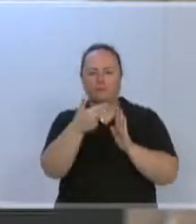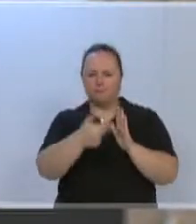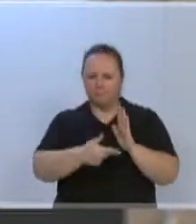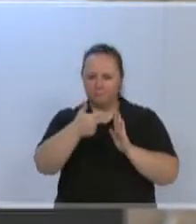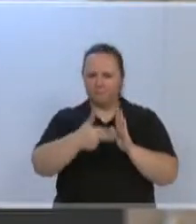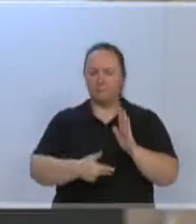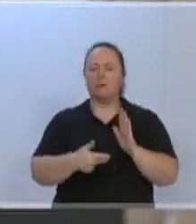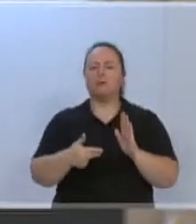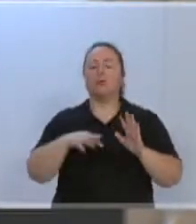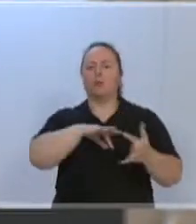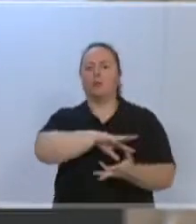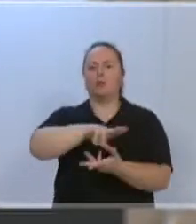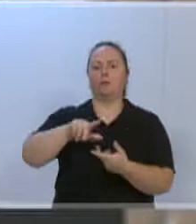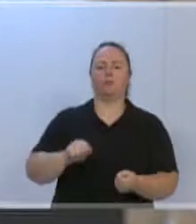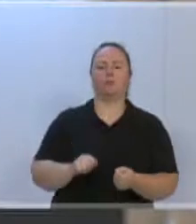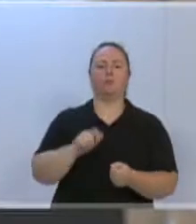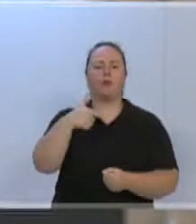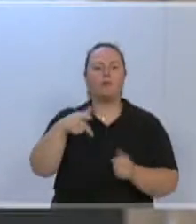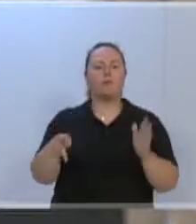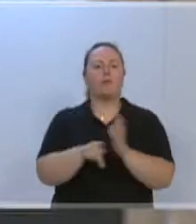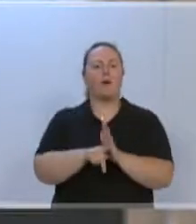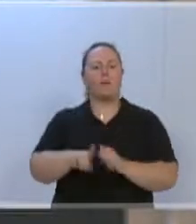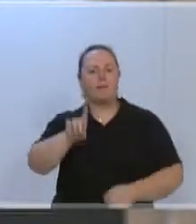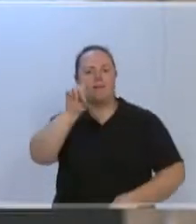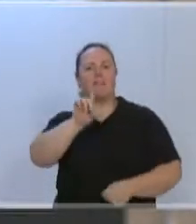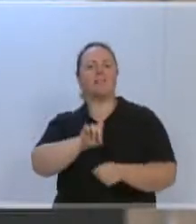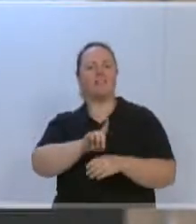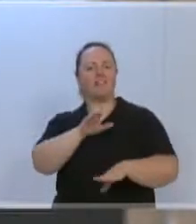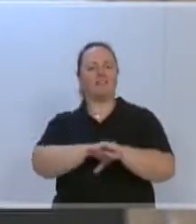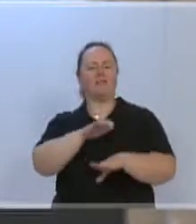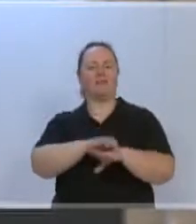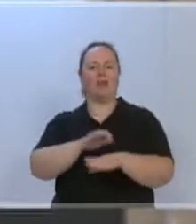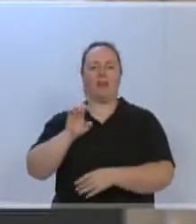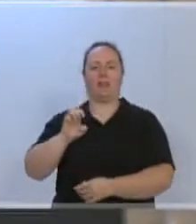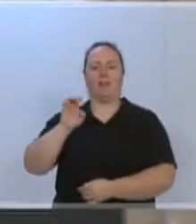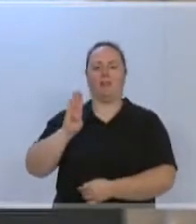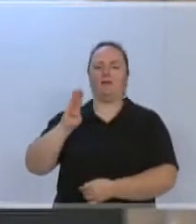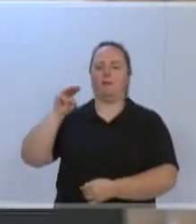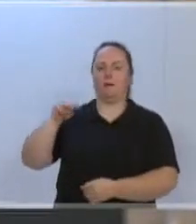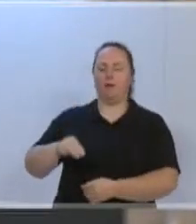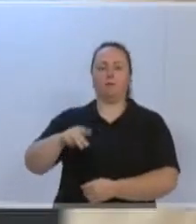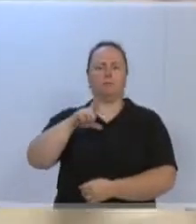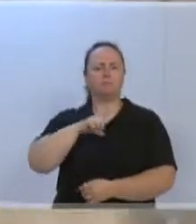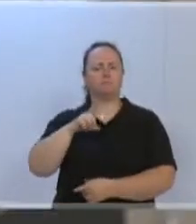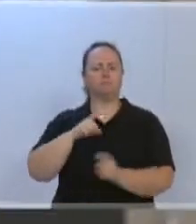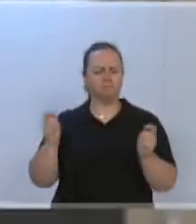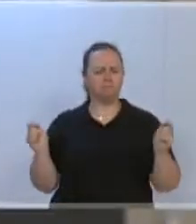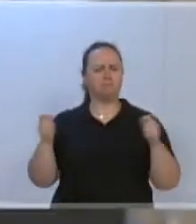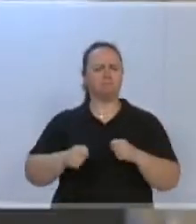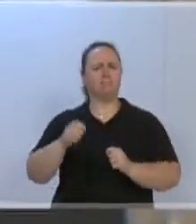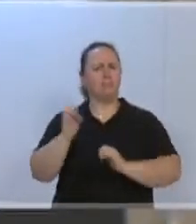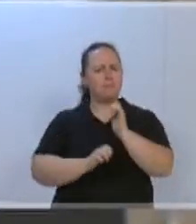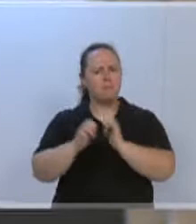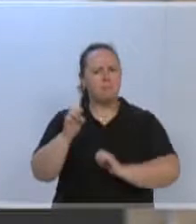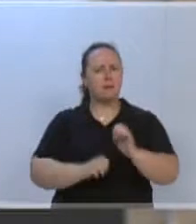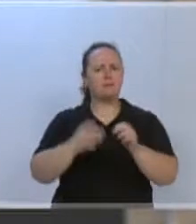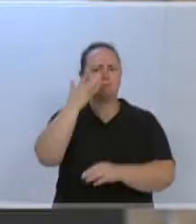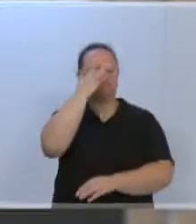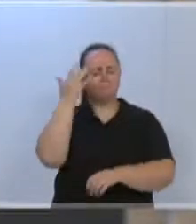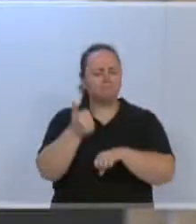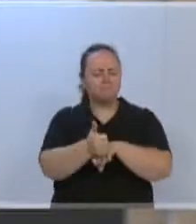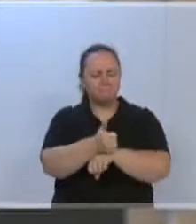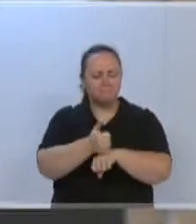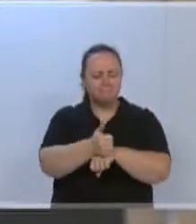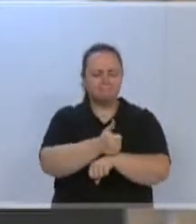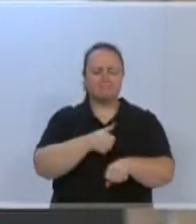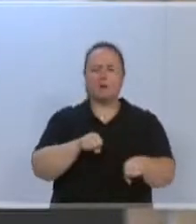do diretor executivo da ibm então nós temos essa vocação nós temos empresas nós temos gente capacitada a formação